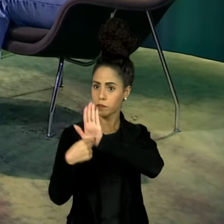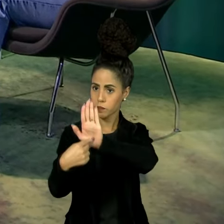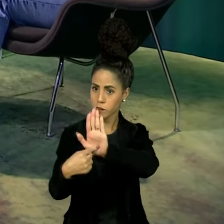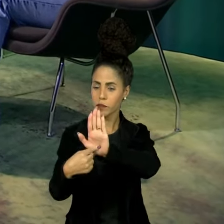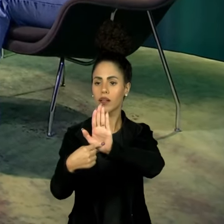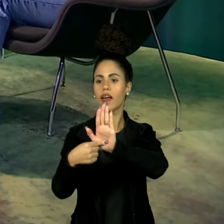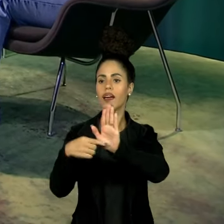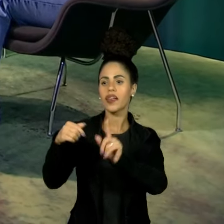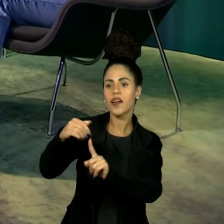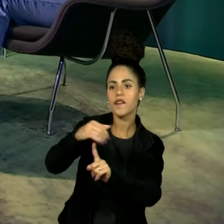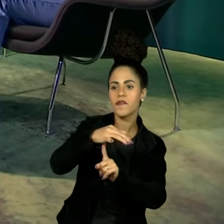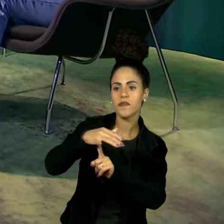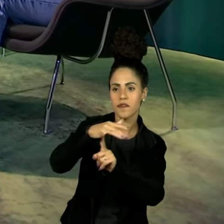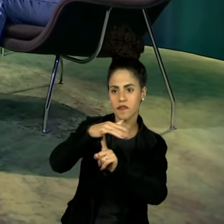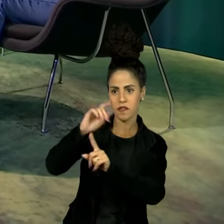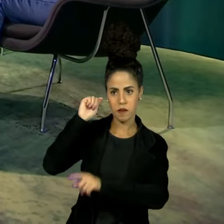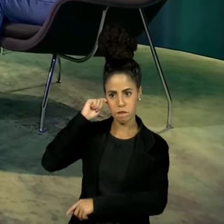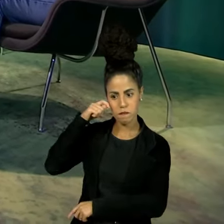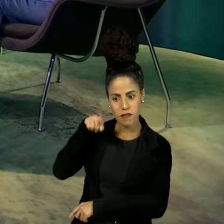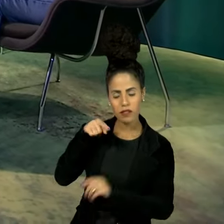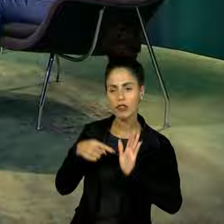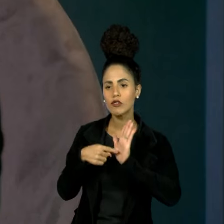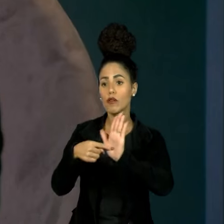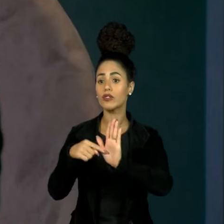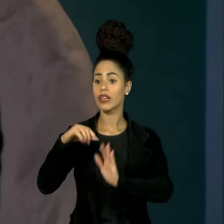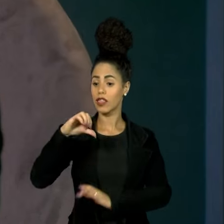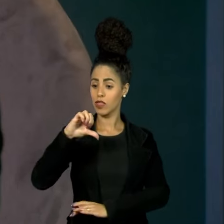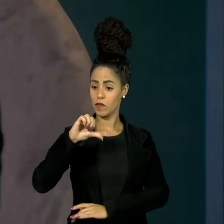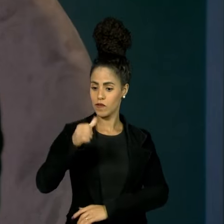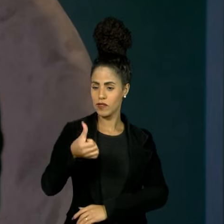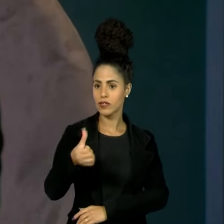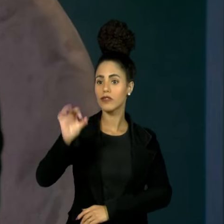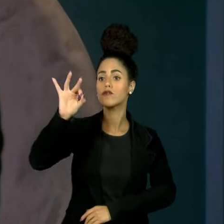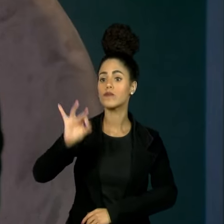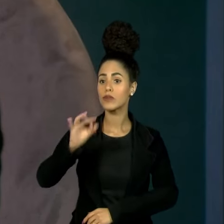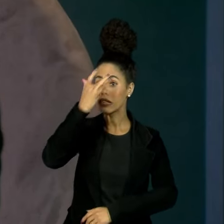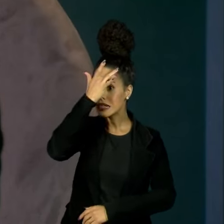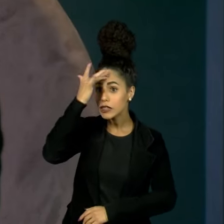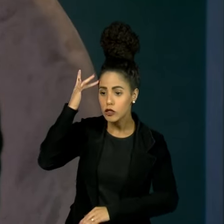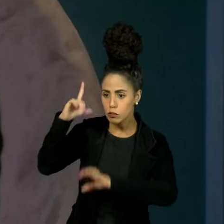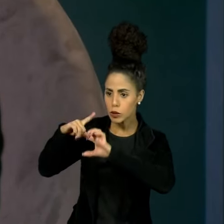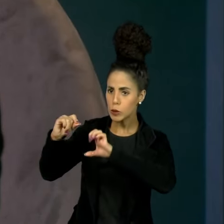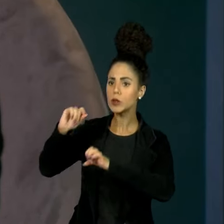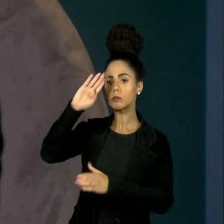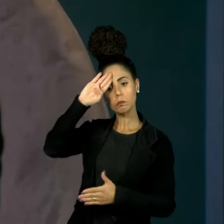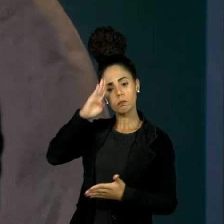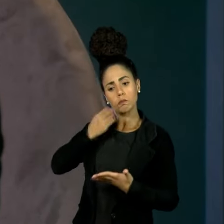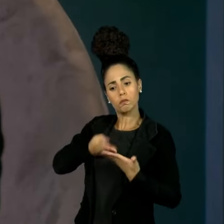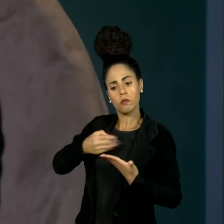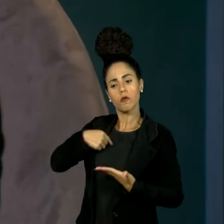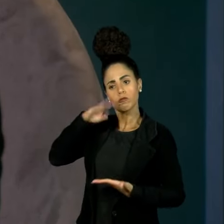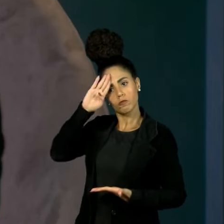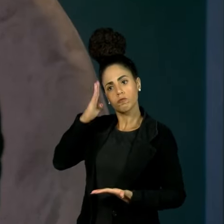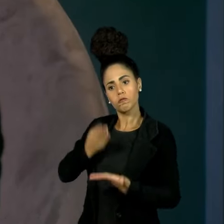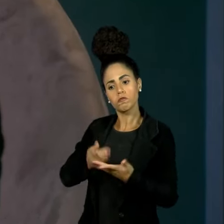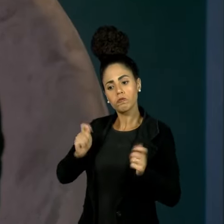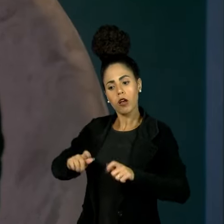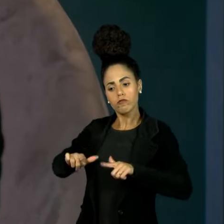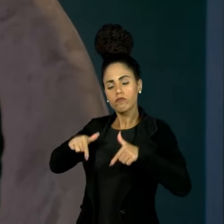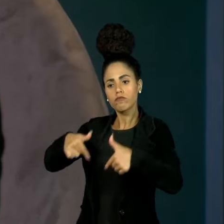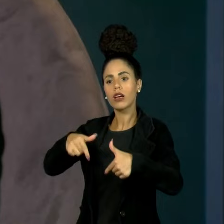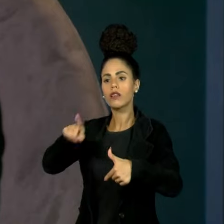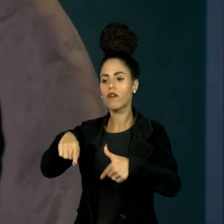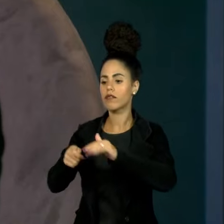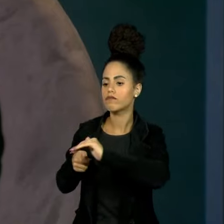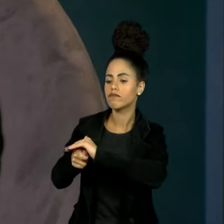e o Instituto Locomotiva, Sim. que mostra que 96% dos empreendedores acreditam no negócio deles. Então, eles